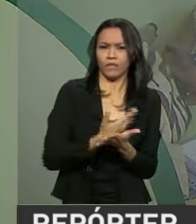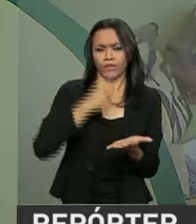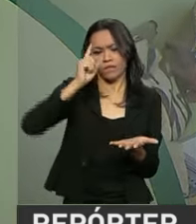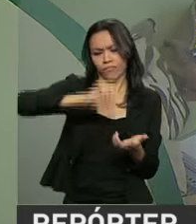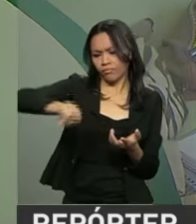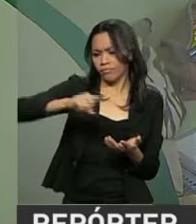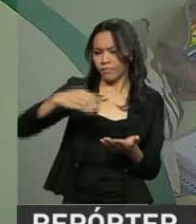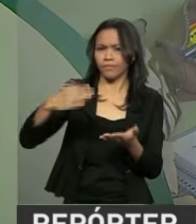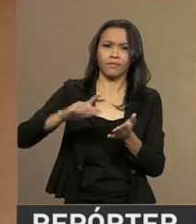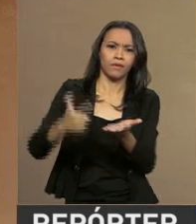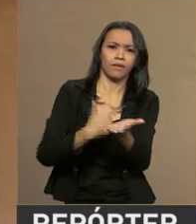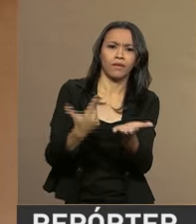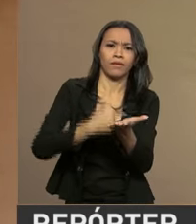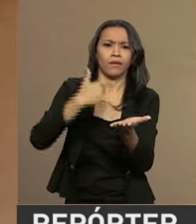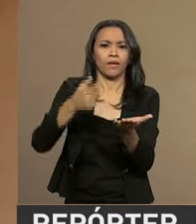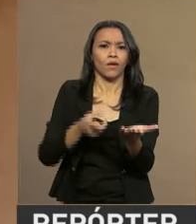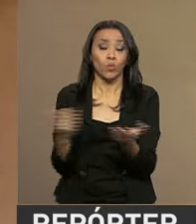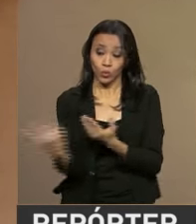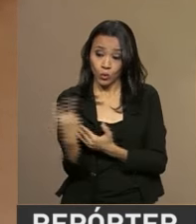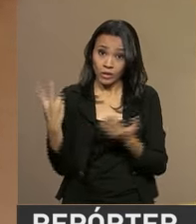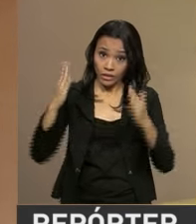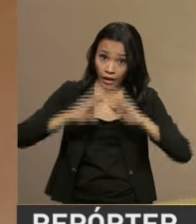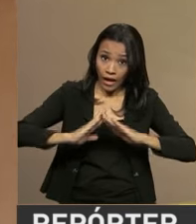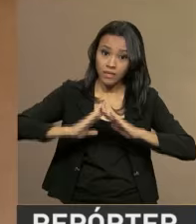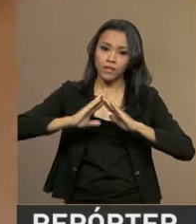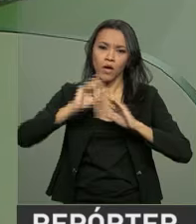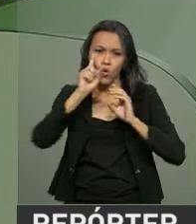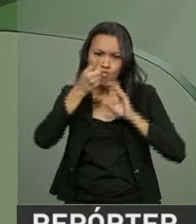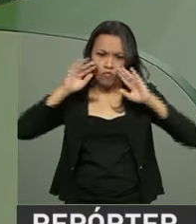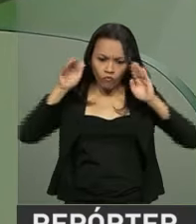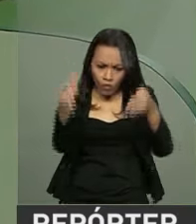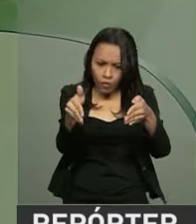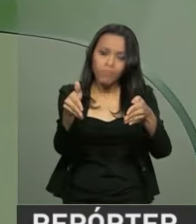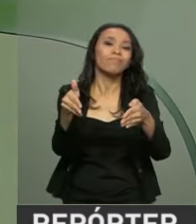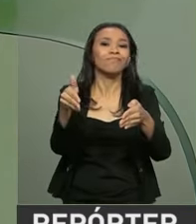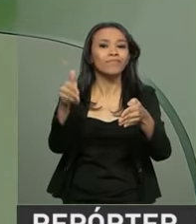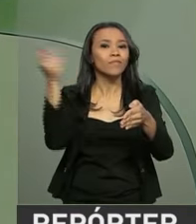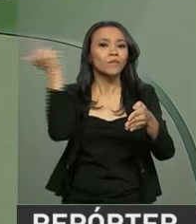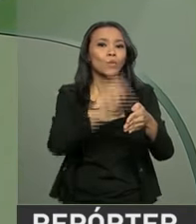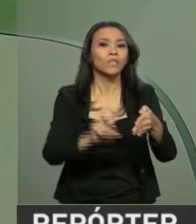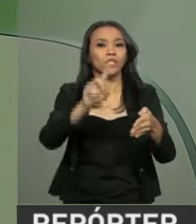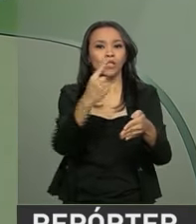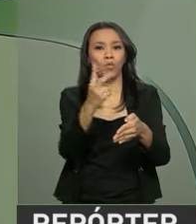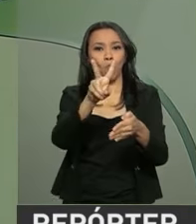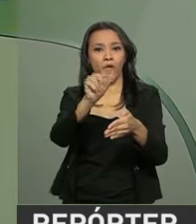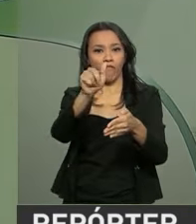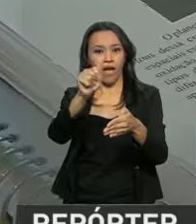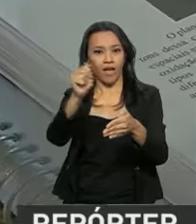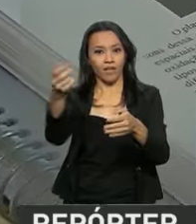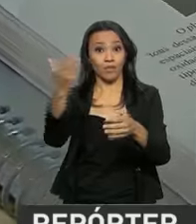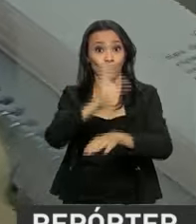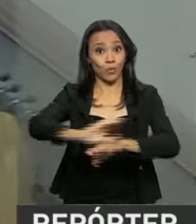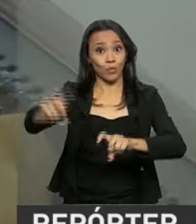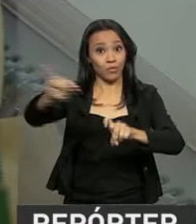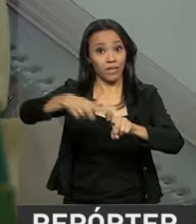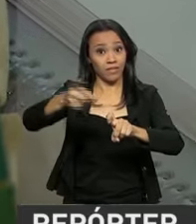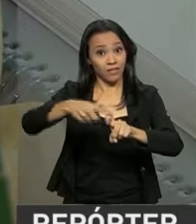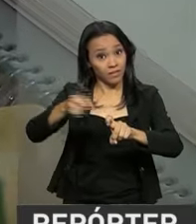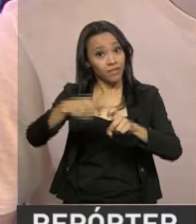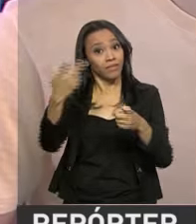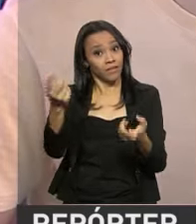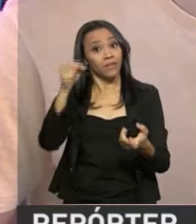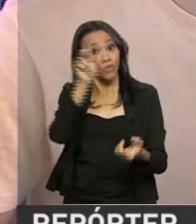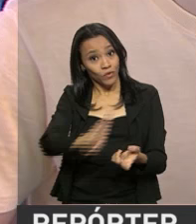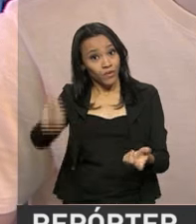de estudos ou em casa, os dois têm apenas um foco: conquistar uma vaga no curso de medicina em uma universidade